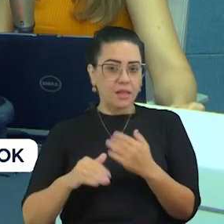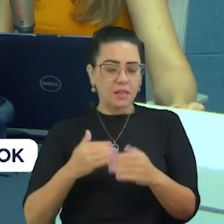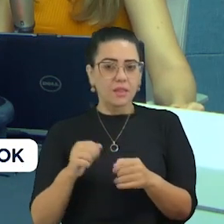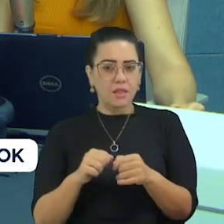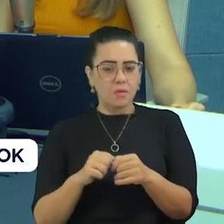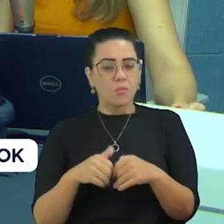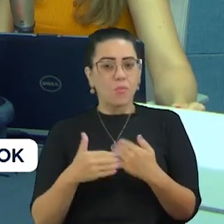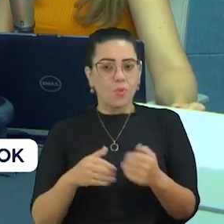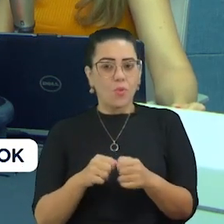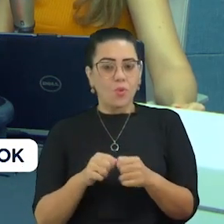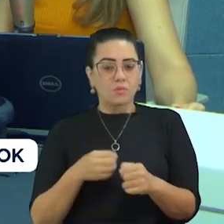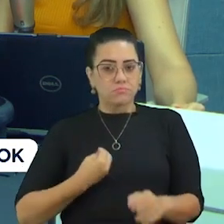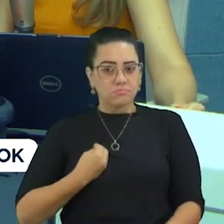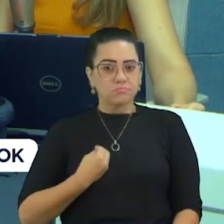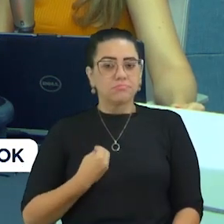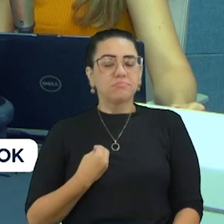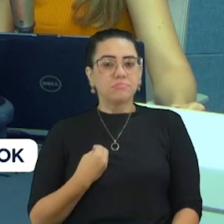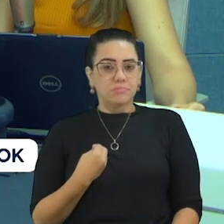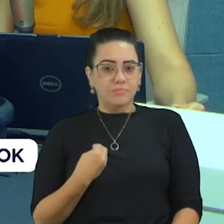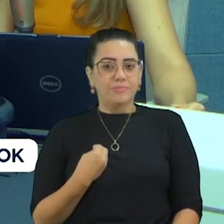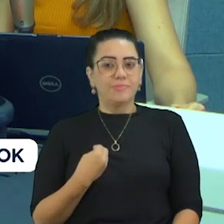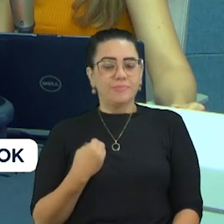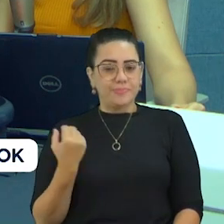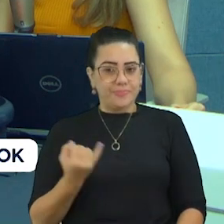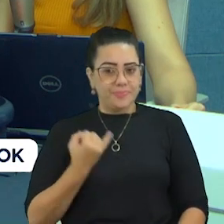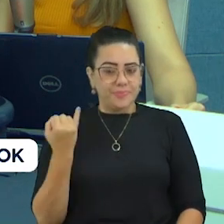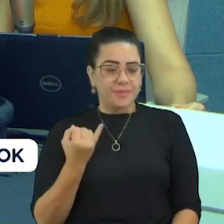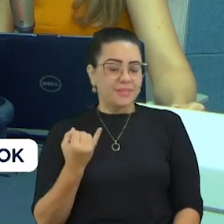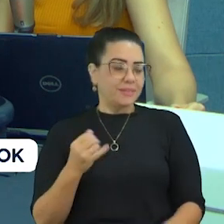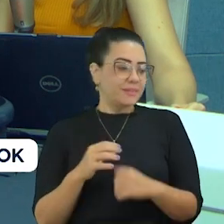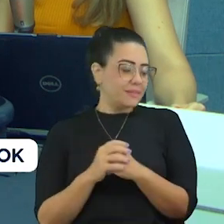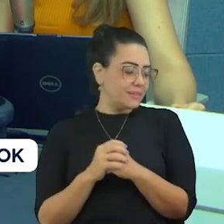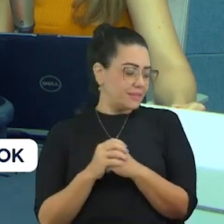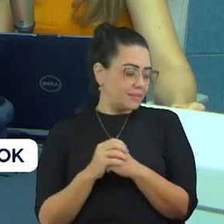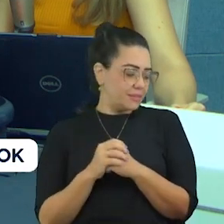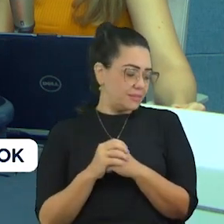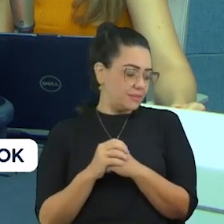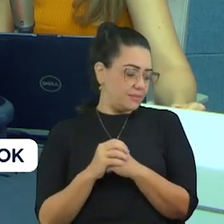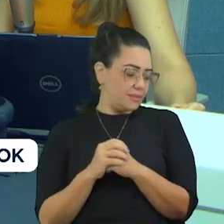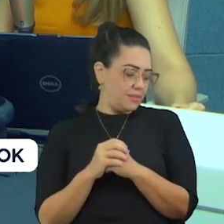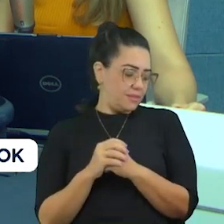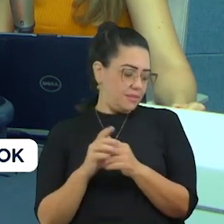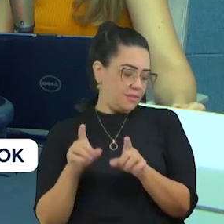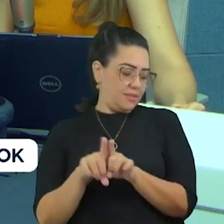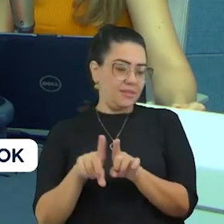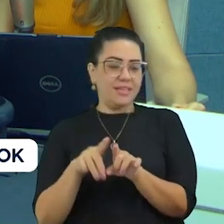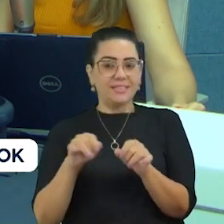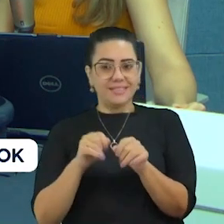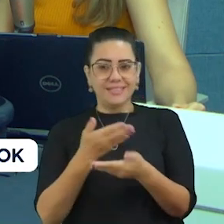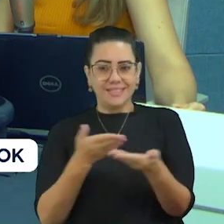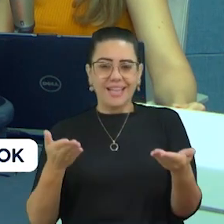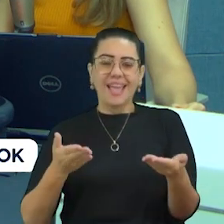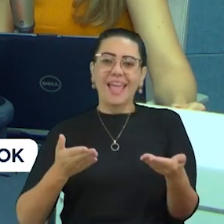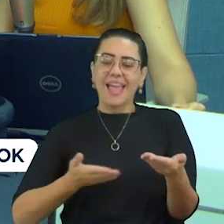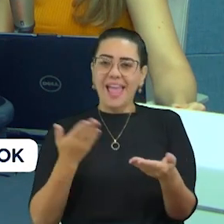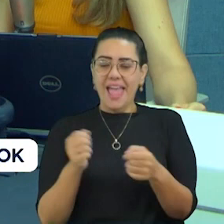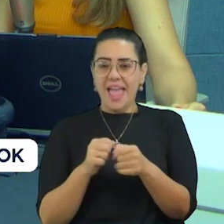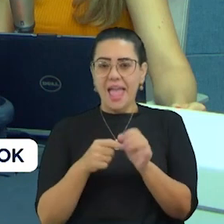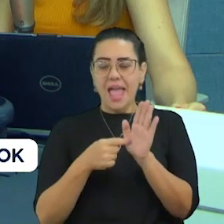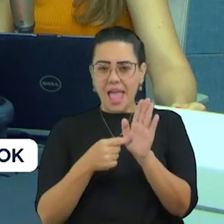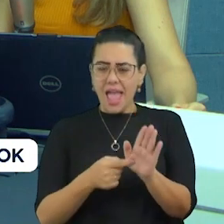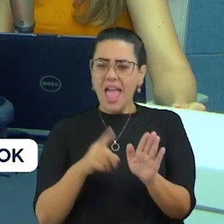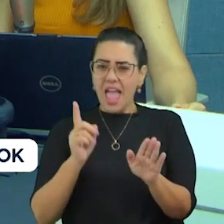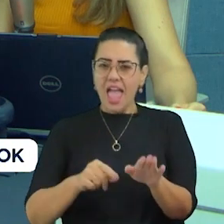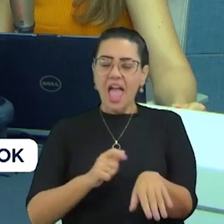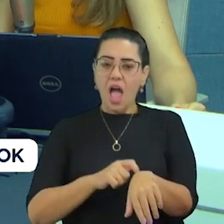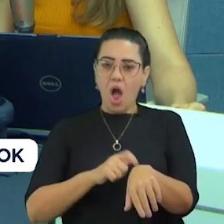infecção. Eu tenho uma infecção bacteriana e essa infecção bacteriana, ela está me agredindo. Então, a medicação, ela vai ser tomada de 8